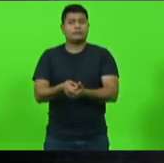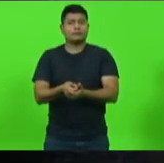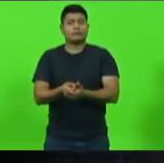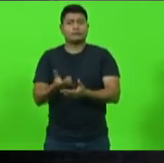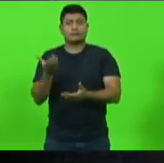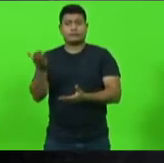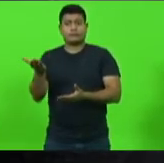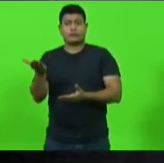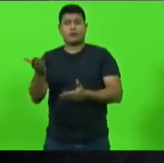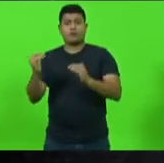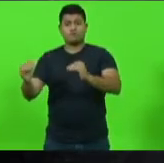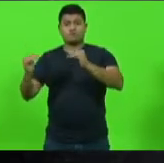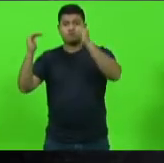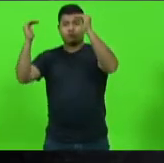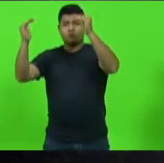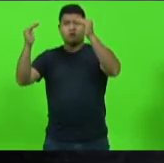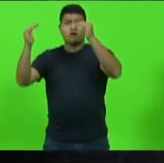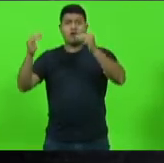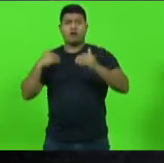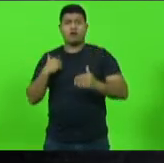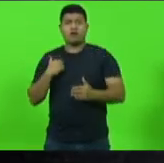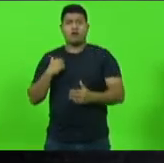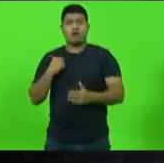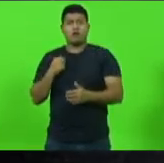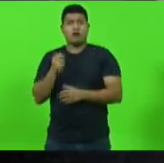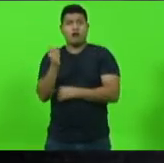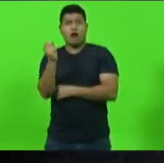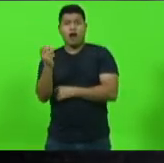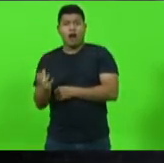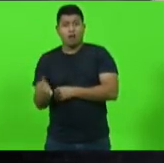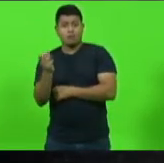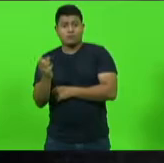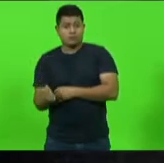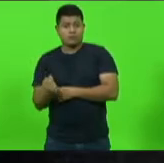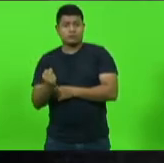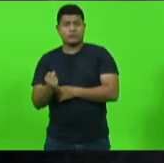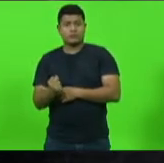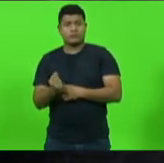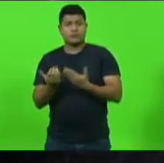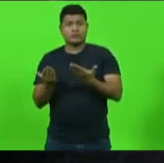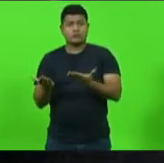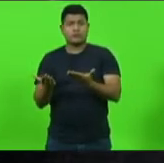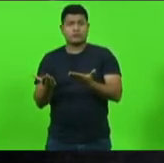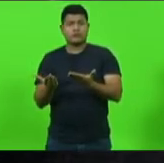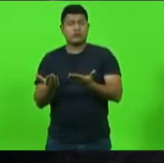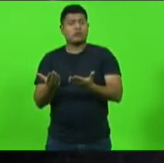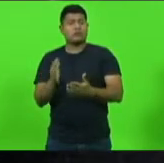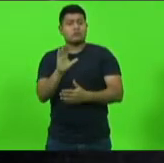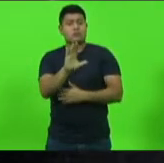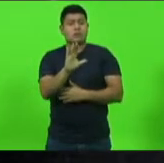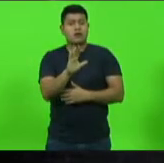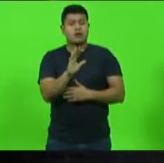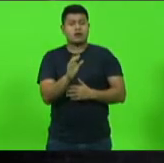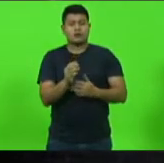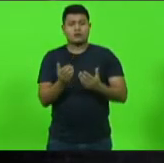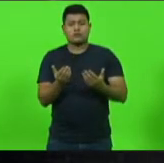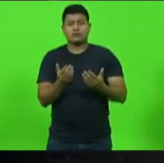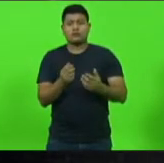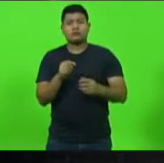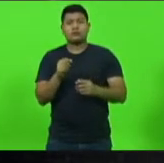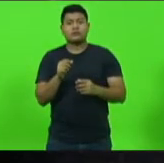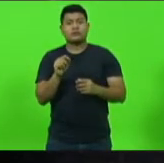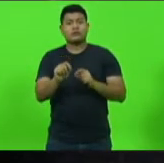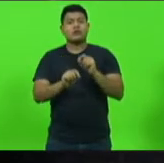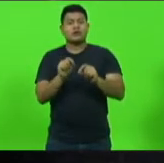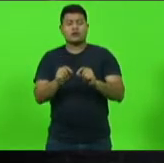do funcionalismo público a sua aposentadoria, o pequeno, o nosso aposentado, que foi